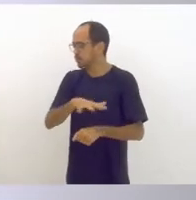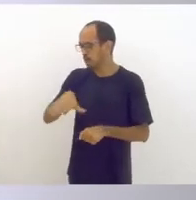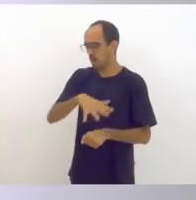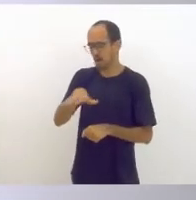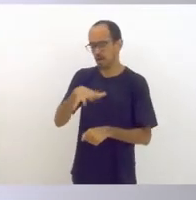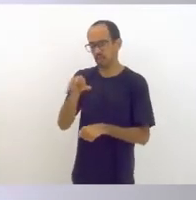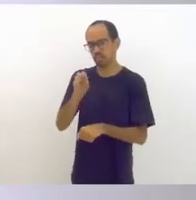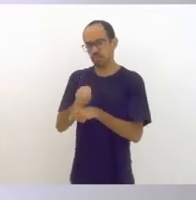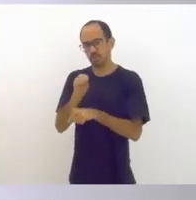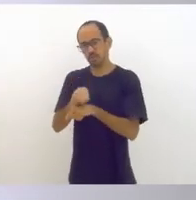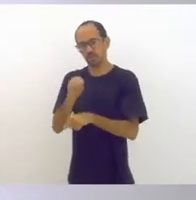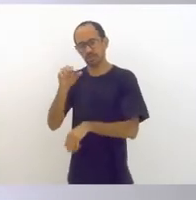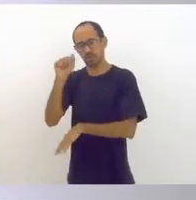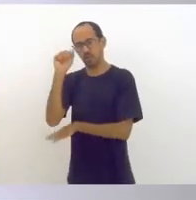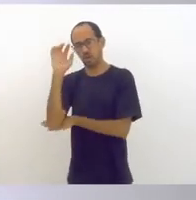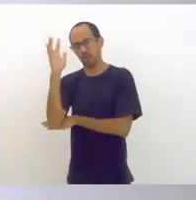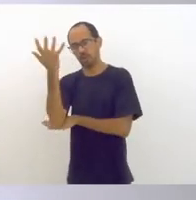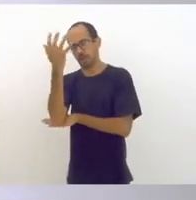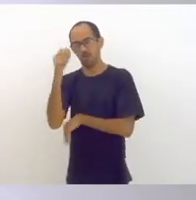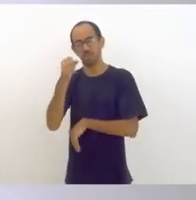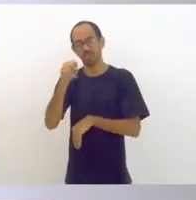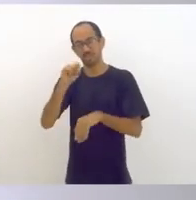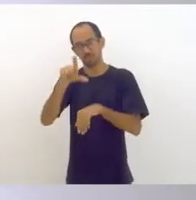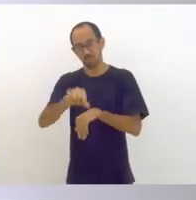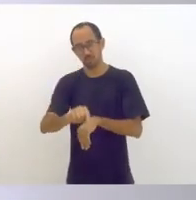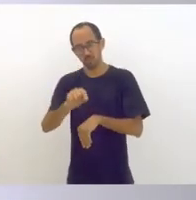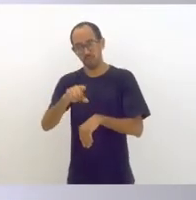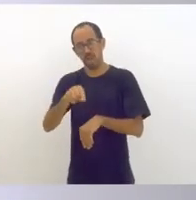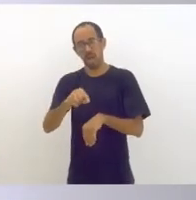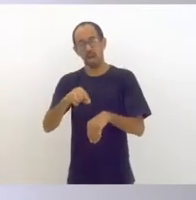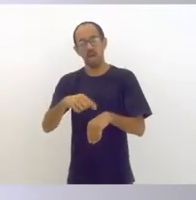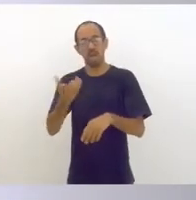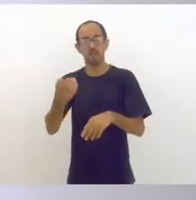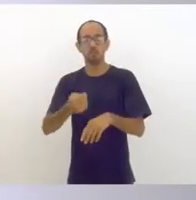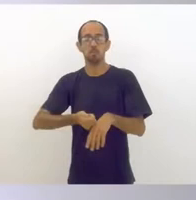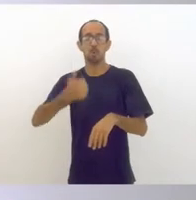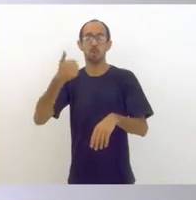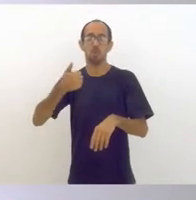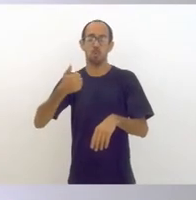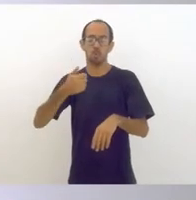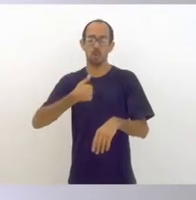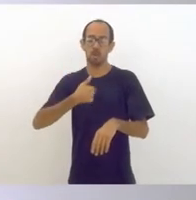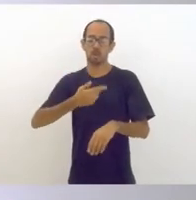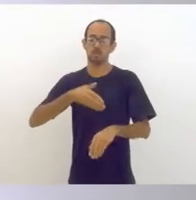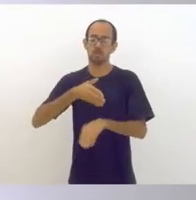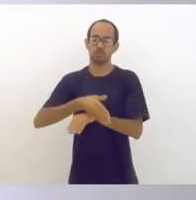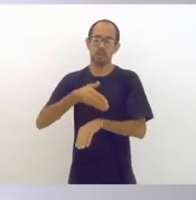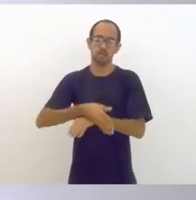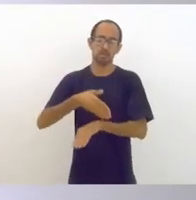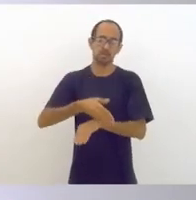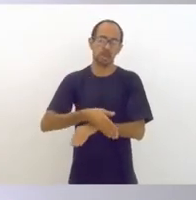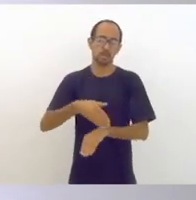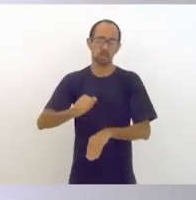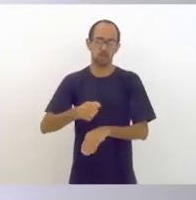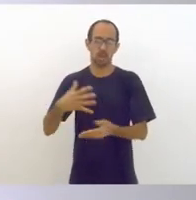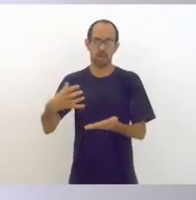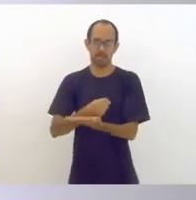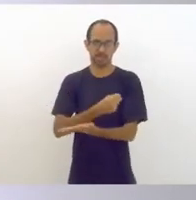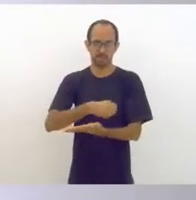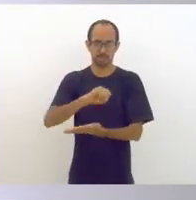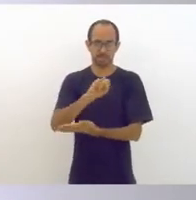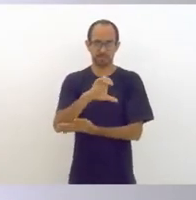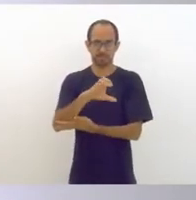1 ponto. Então, se diminui, é ínfimo. O que vai ser compensado, logicamente, eu tive acesso às arrecadações de